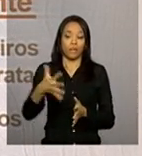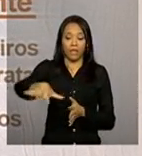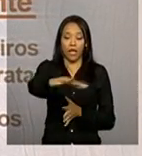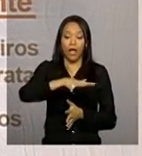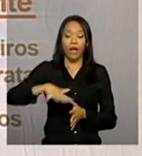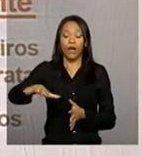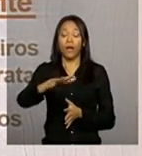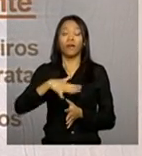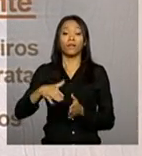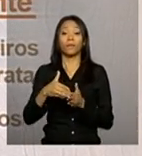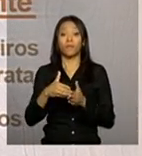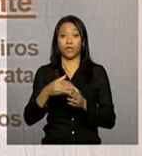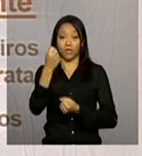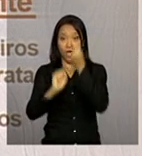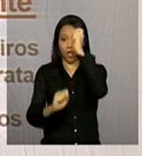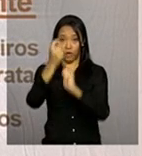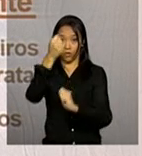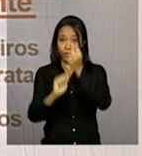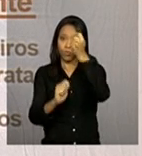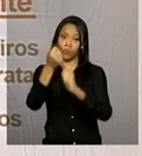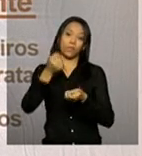naval,